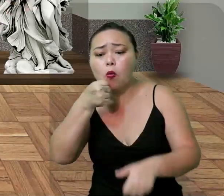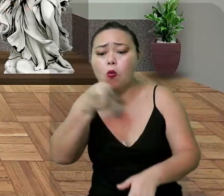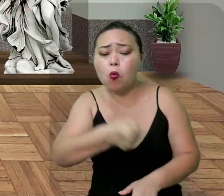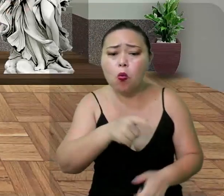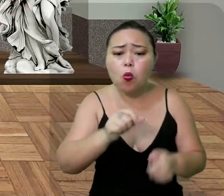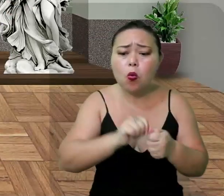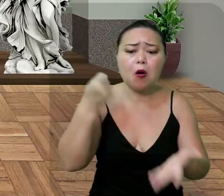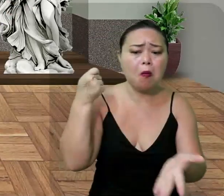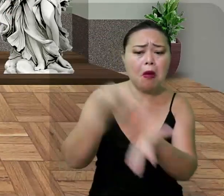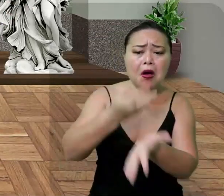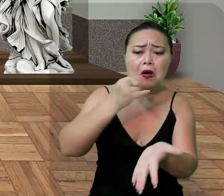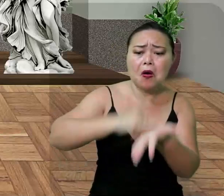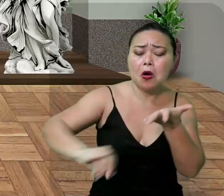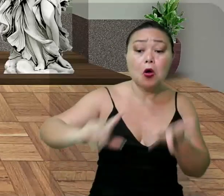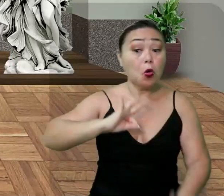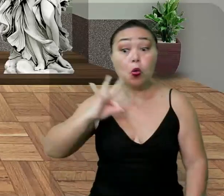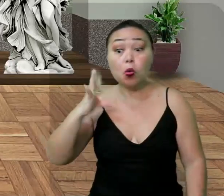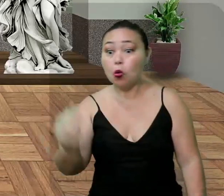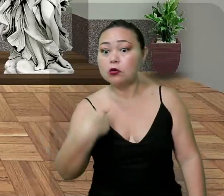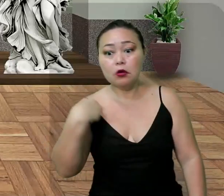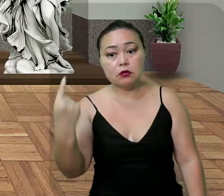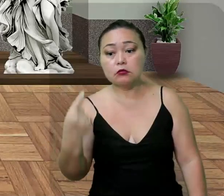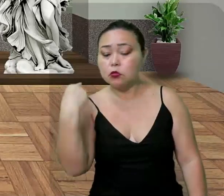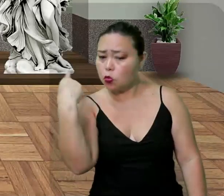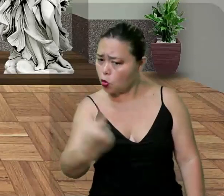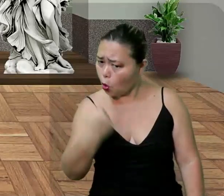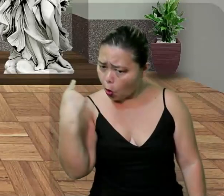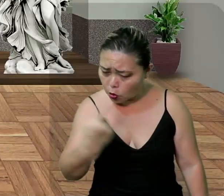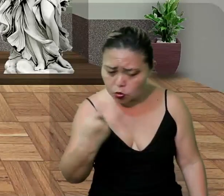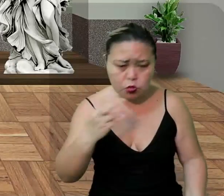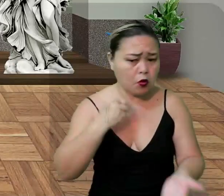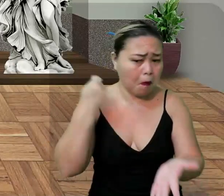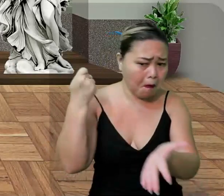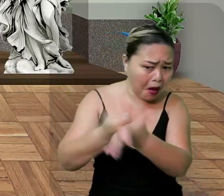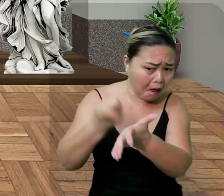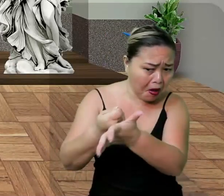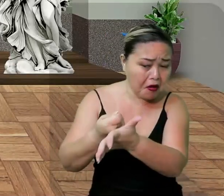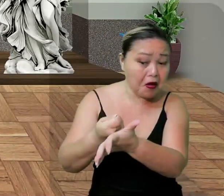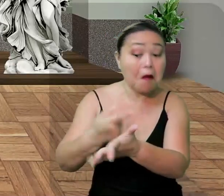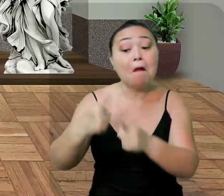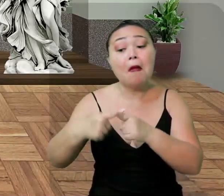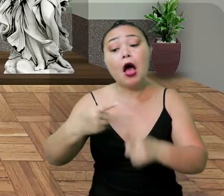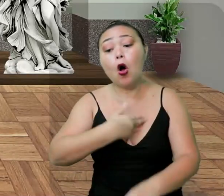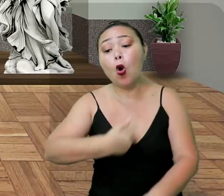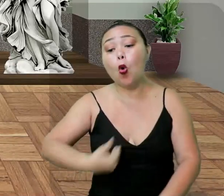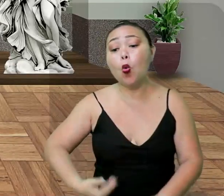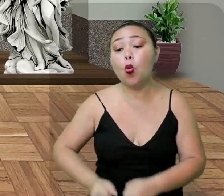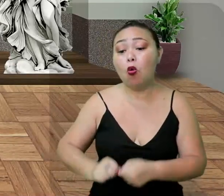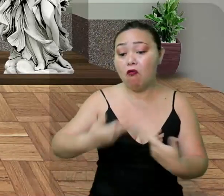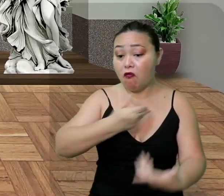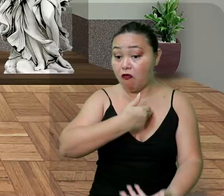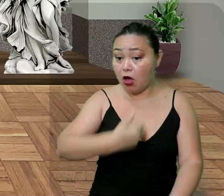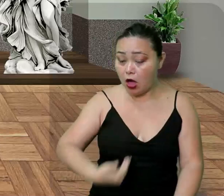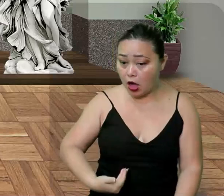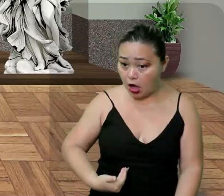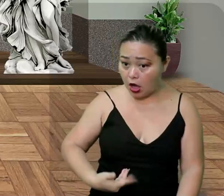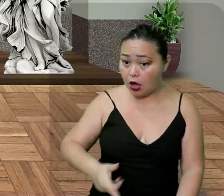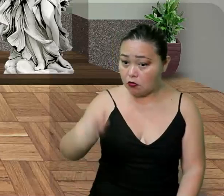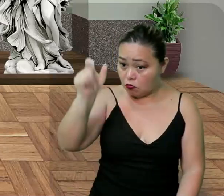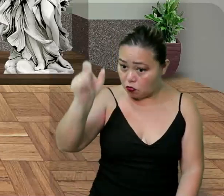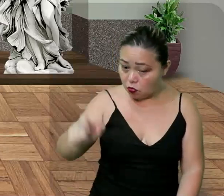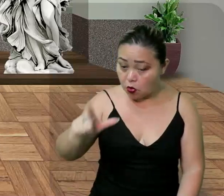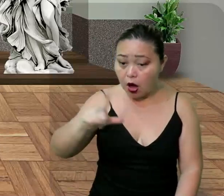porque eu sou pagador de imposto. Todos nós somos. Mas os governantes é que deveriam estar